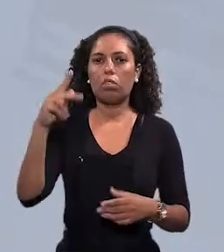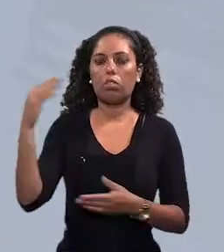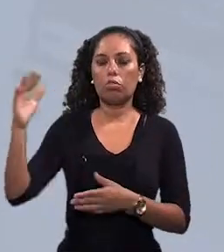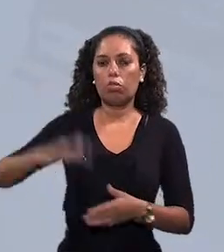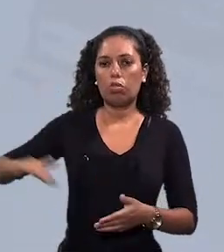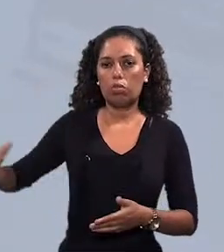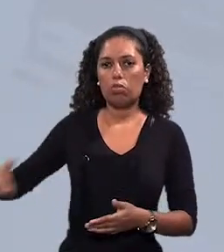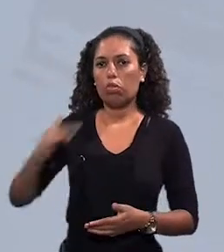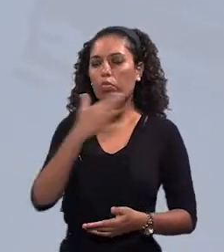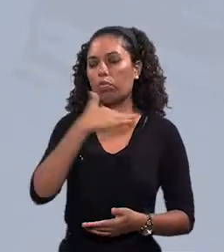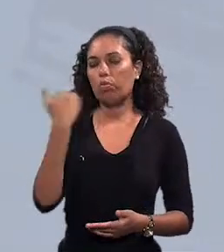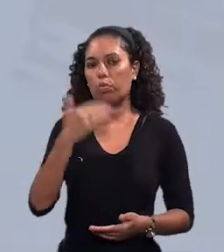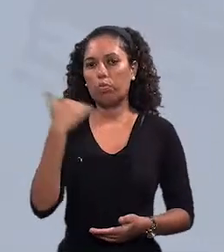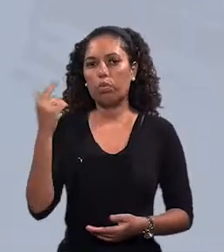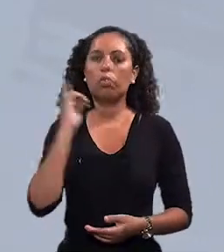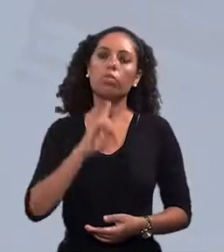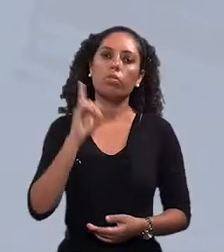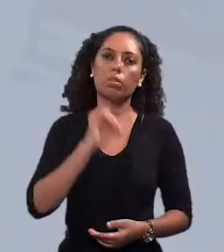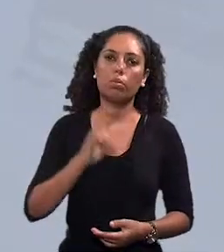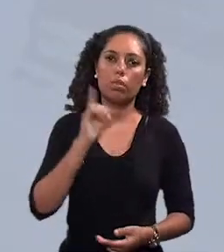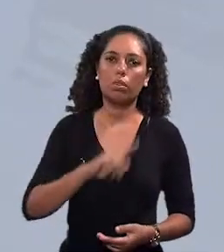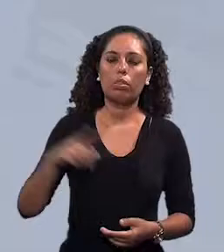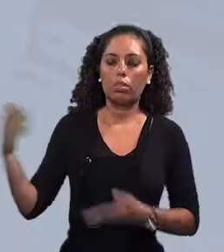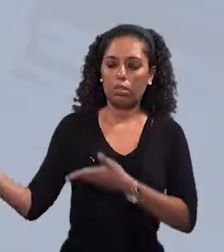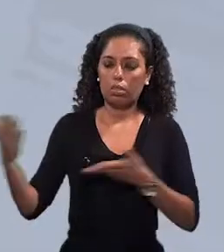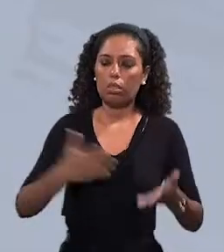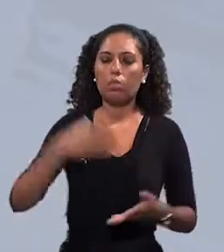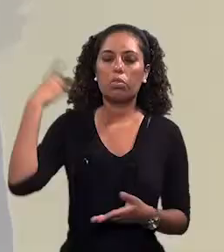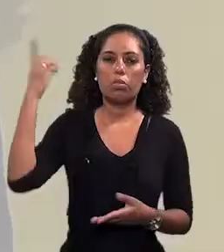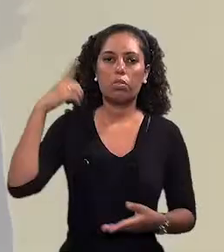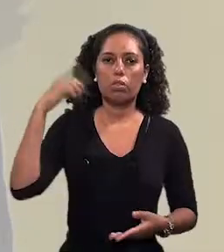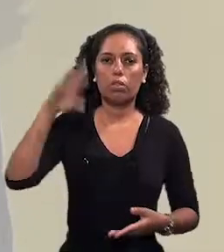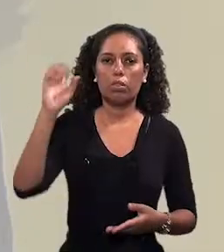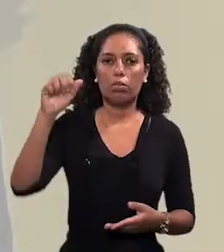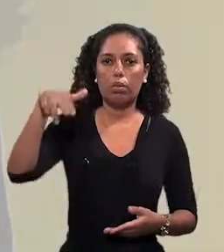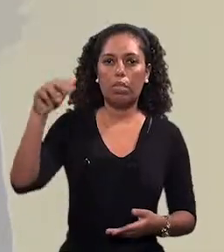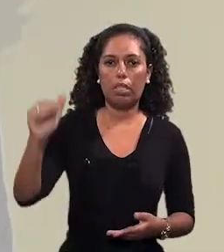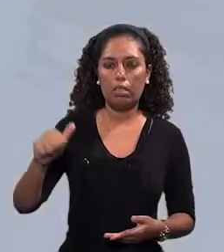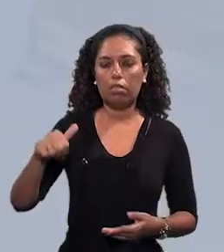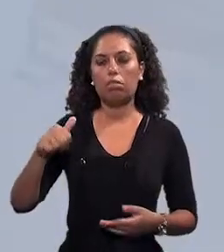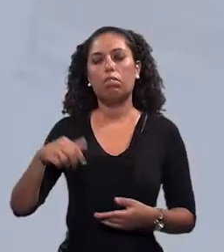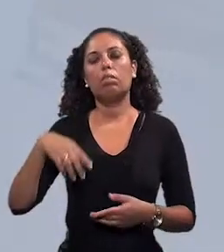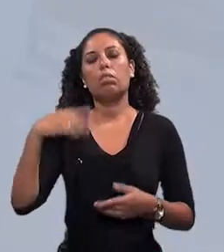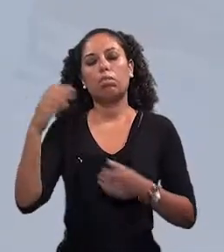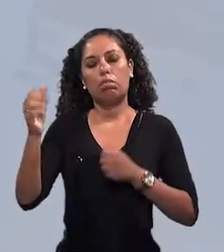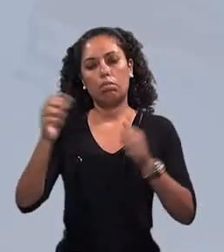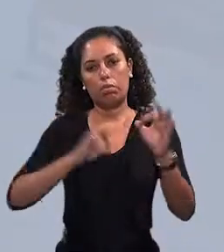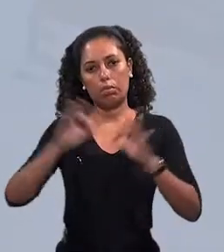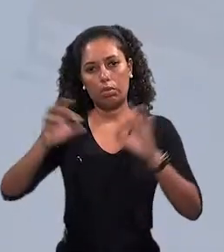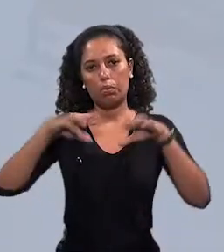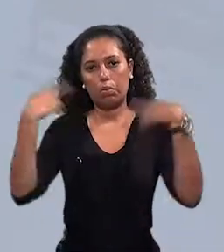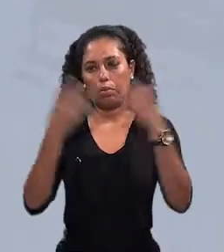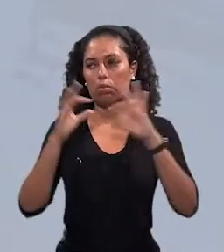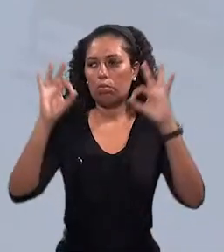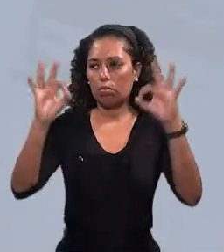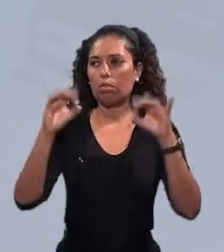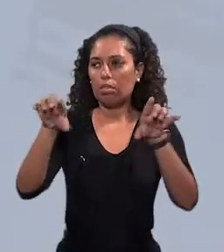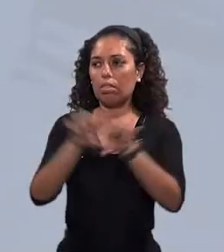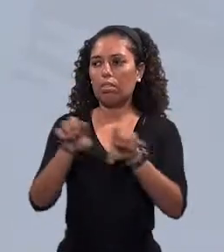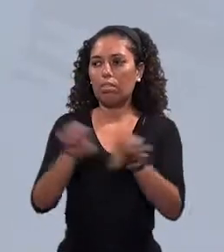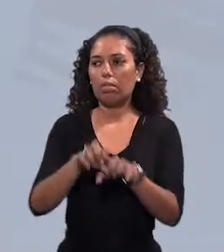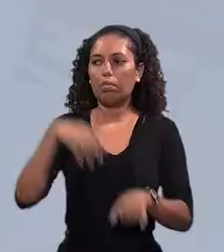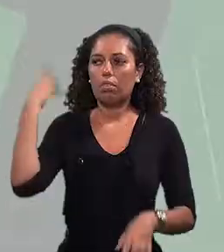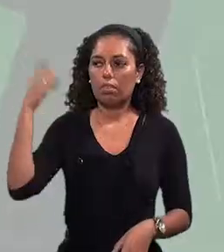do Urubu. E para o assunto temos as presenças dos deputados Renan Ferreirinha, autor da homenagem, e também do